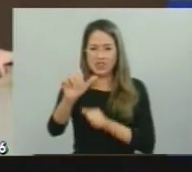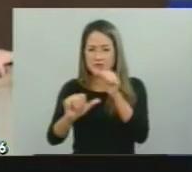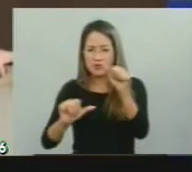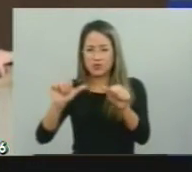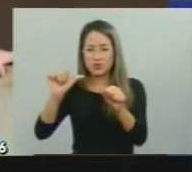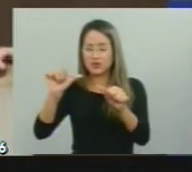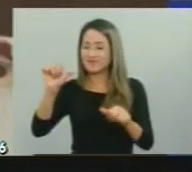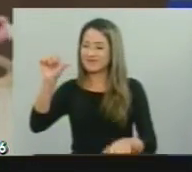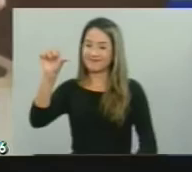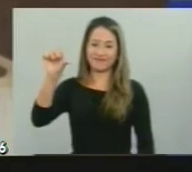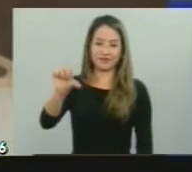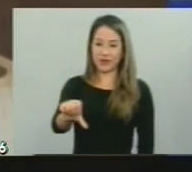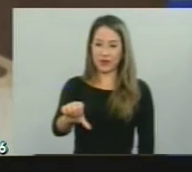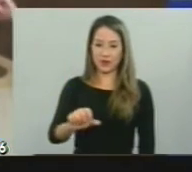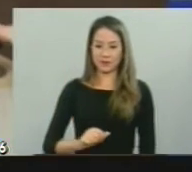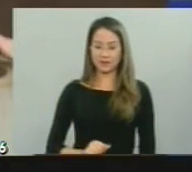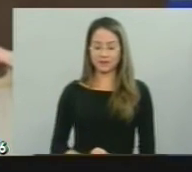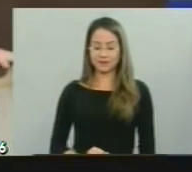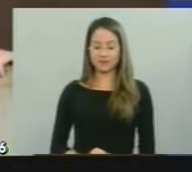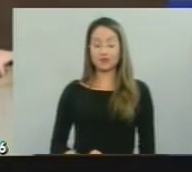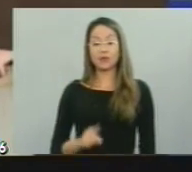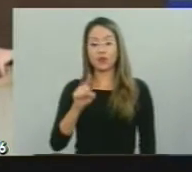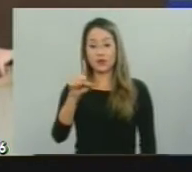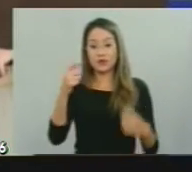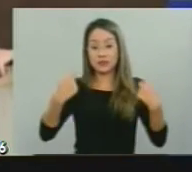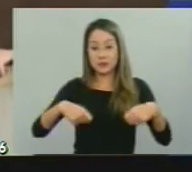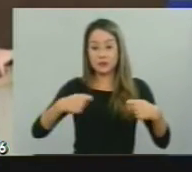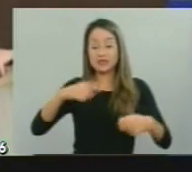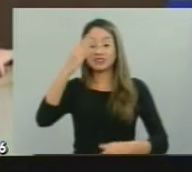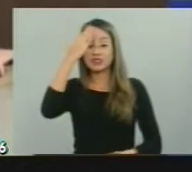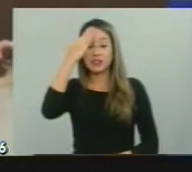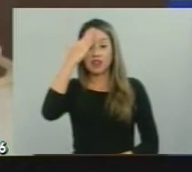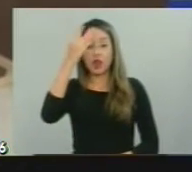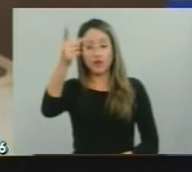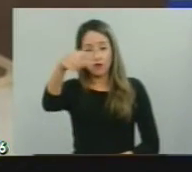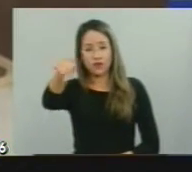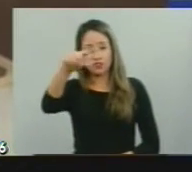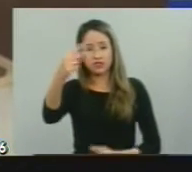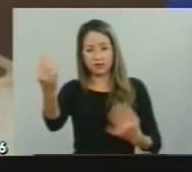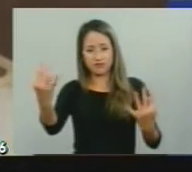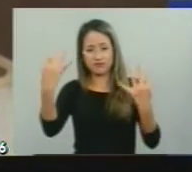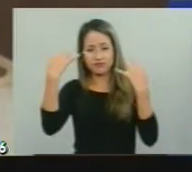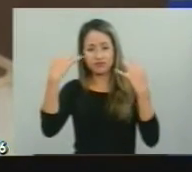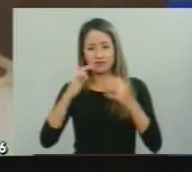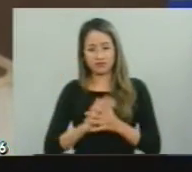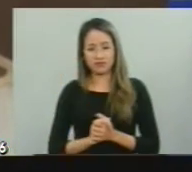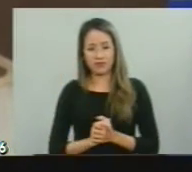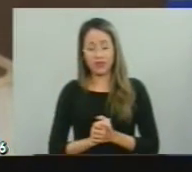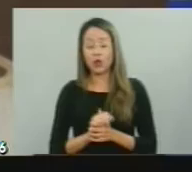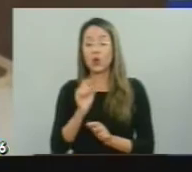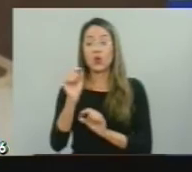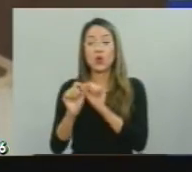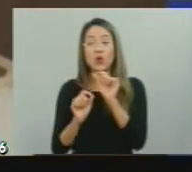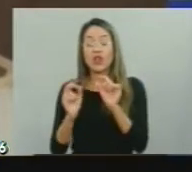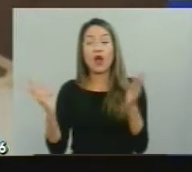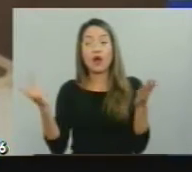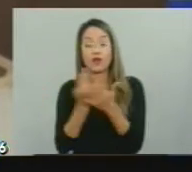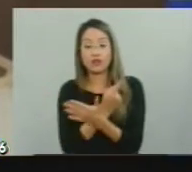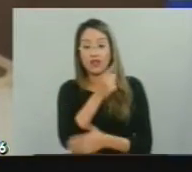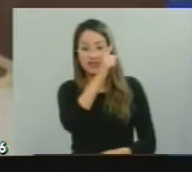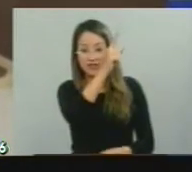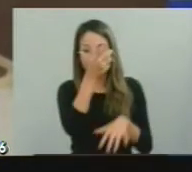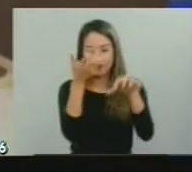público. Você tem que entender, população que me ouve, que o que está se tramando agora é